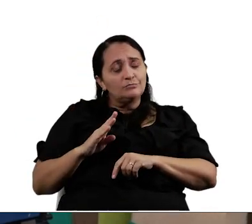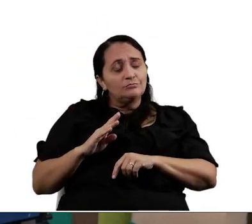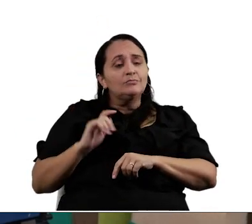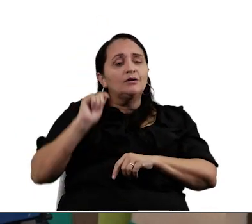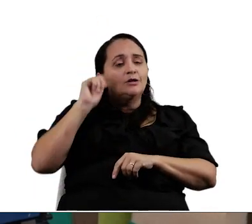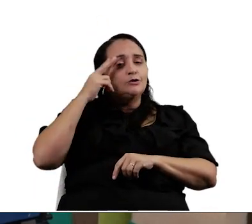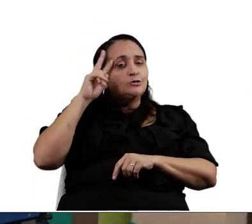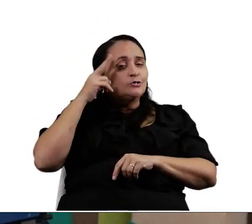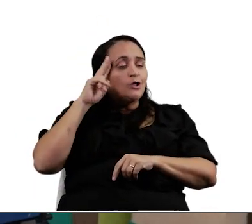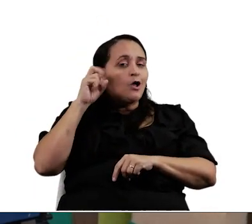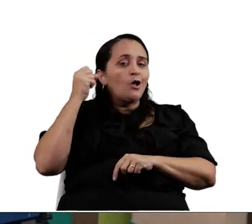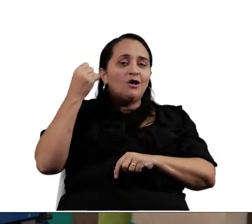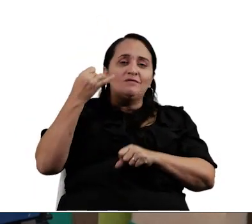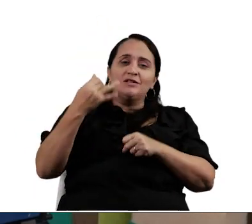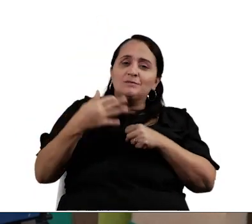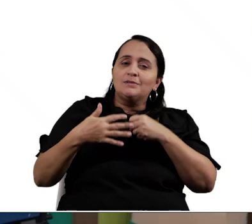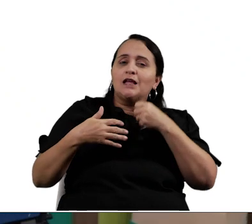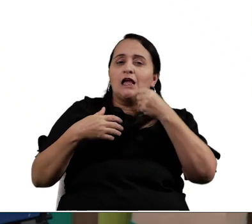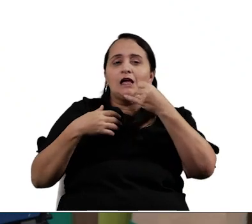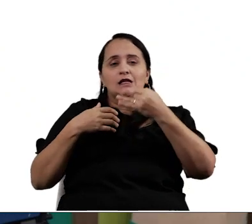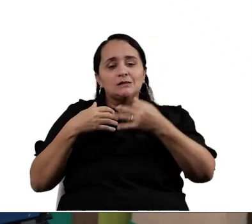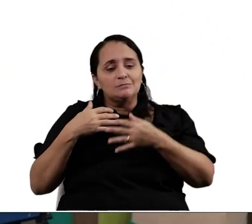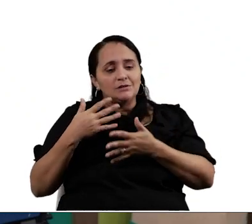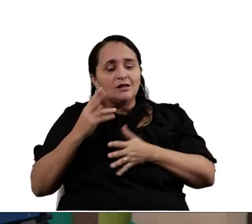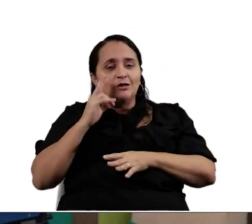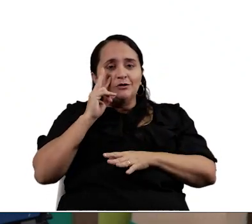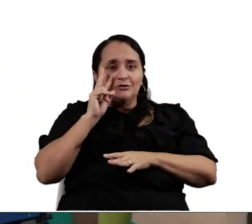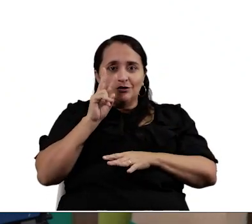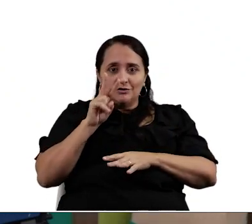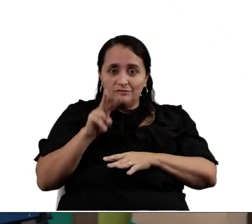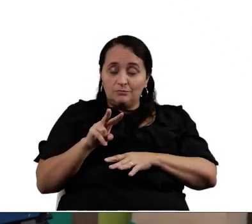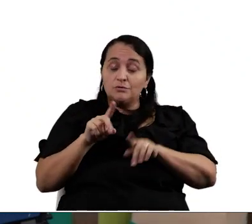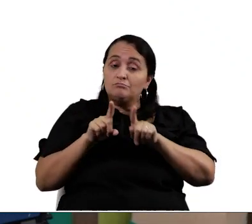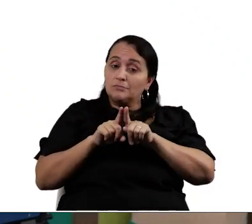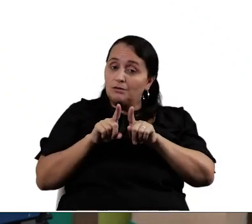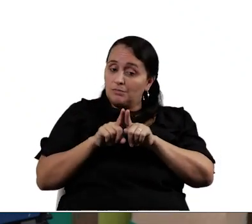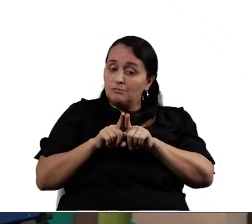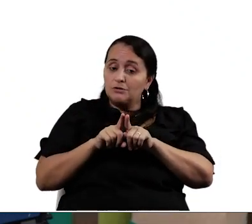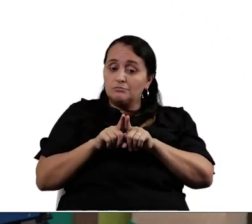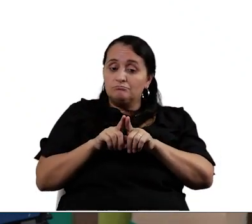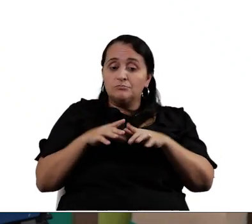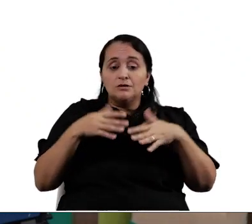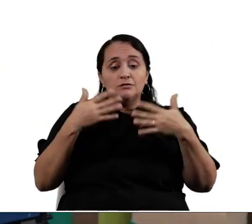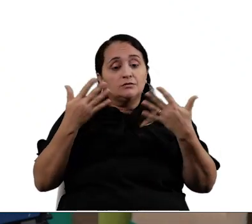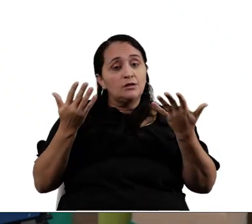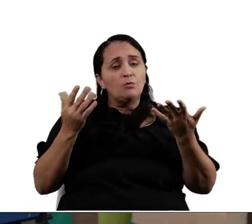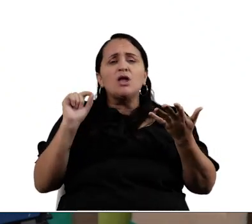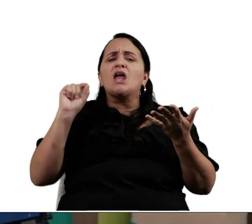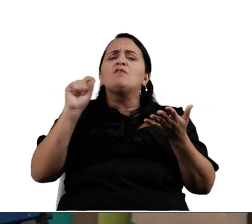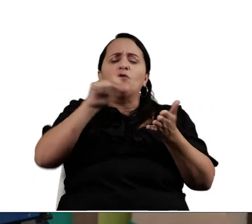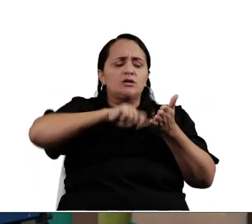muitos deles, assim como nossos contos brasileiros que vimos, e assim como os contos africanos, não sabemos nem quem é o